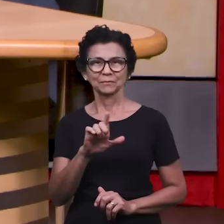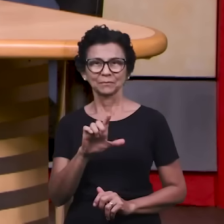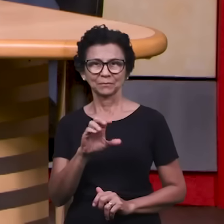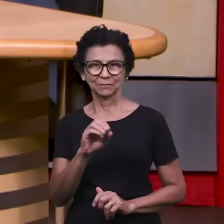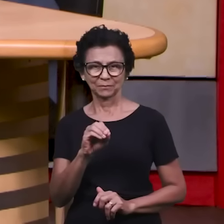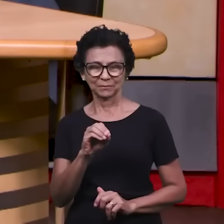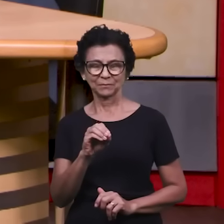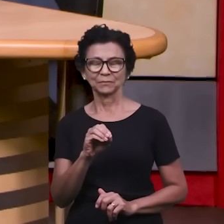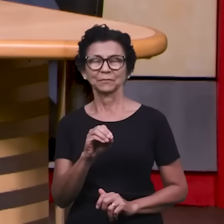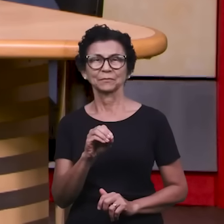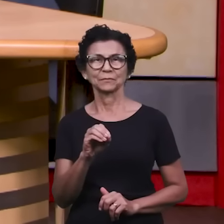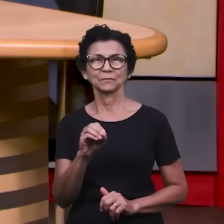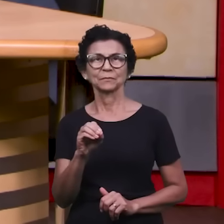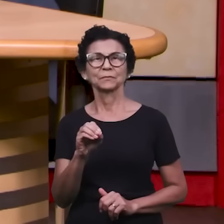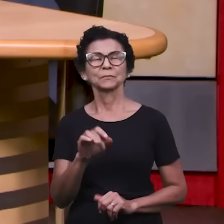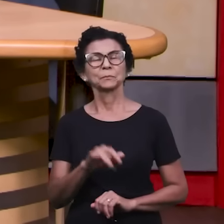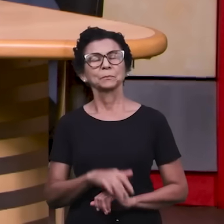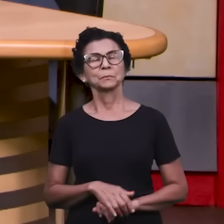dentro da igreja,